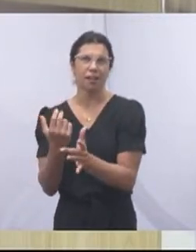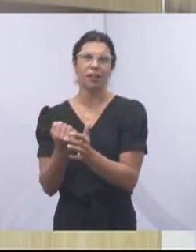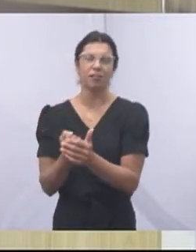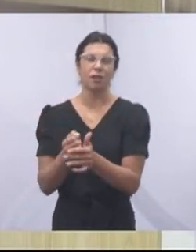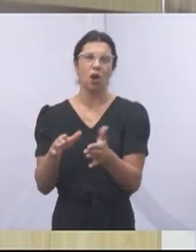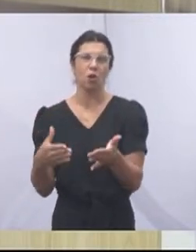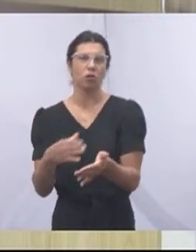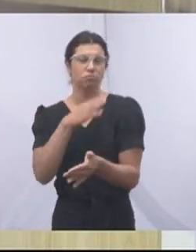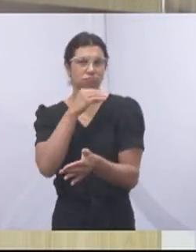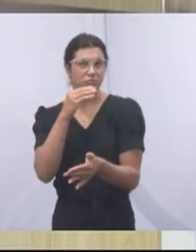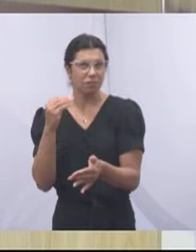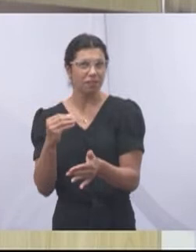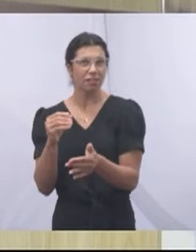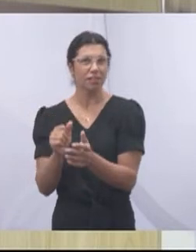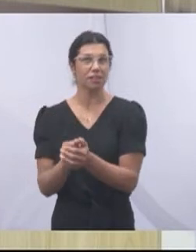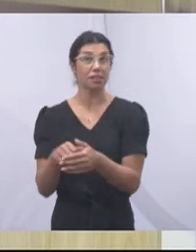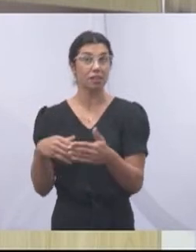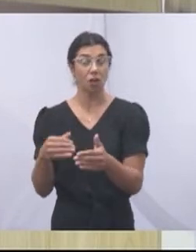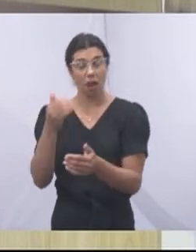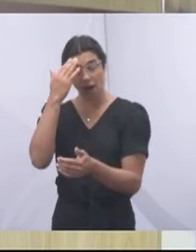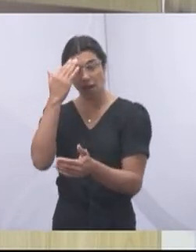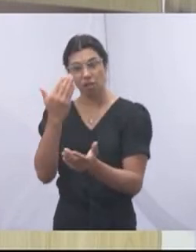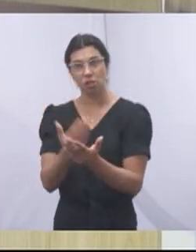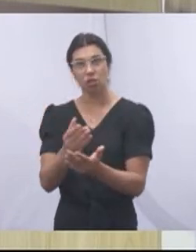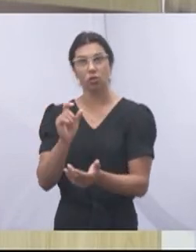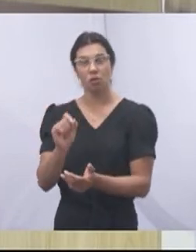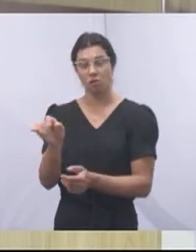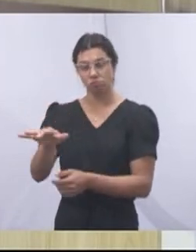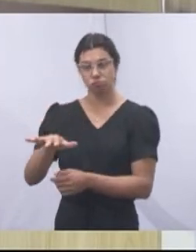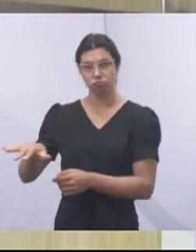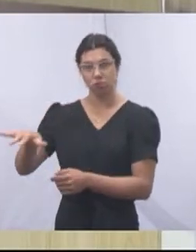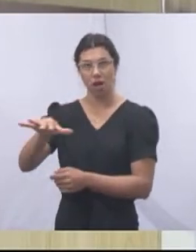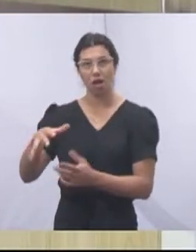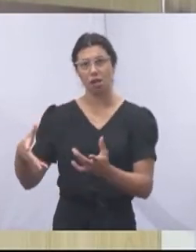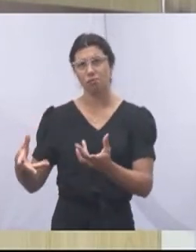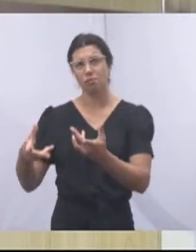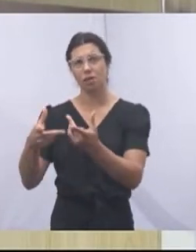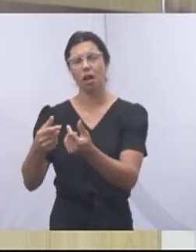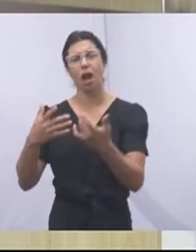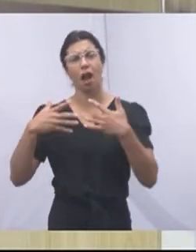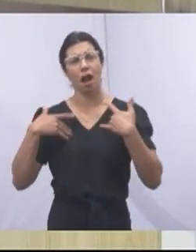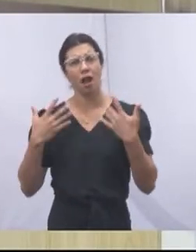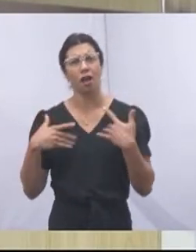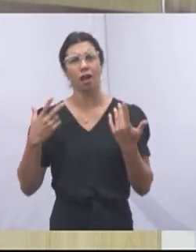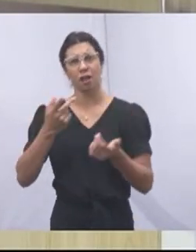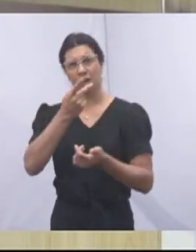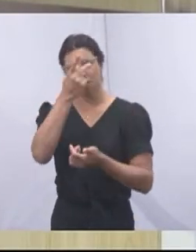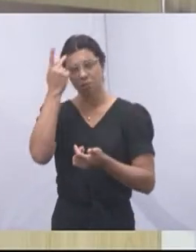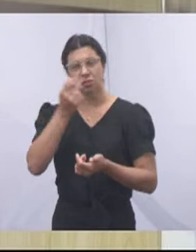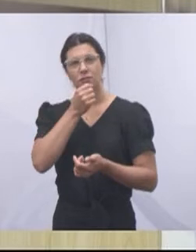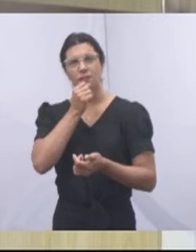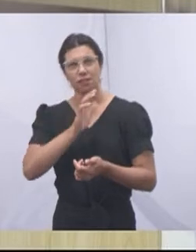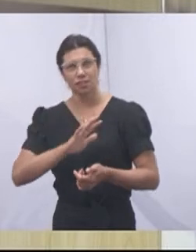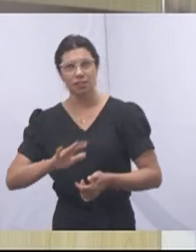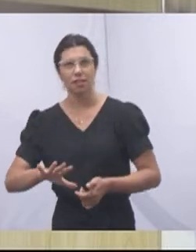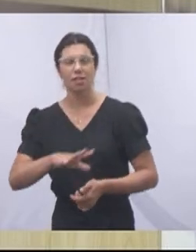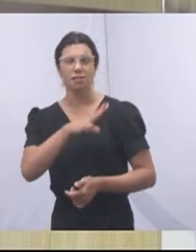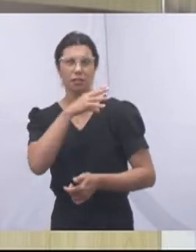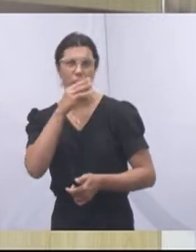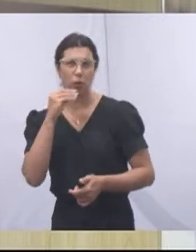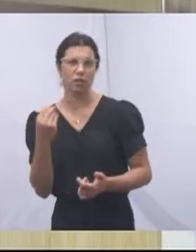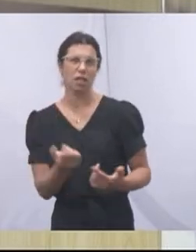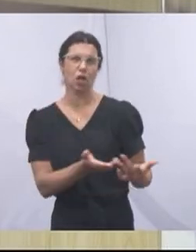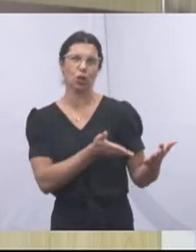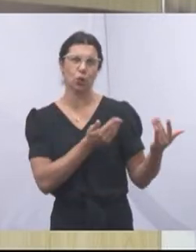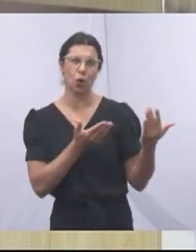adolescente. Então acredito que é uma área que vai trazer muita alegria para as crianças e para os